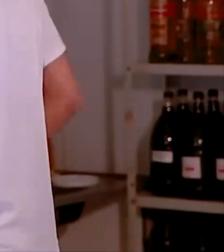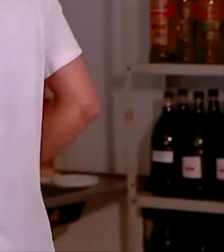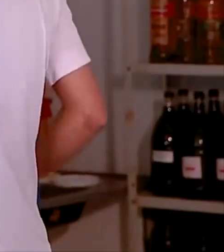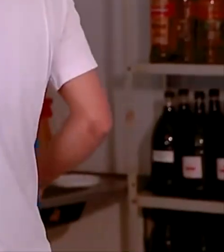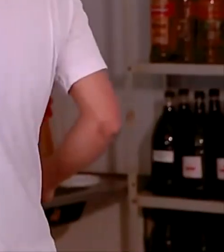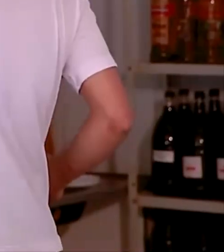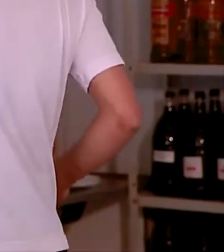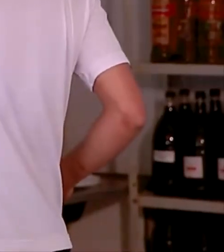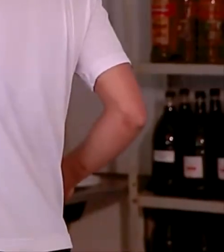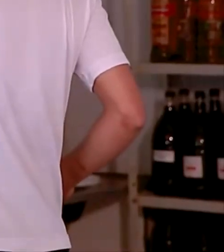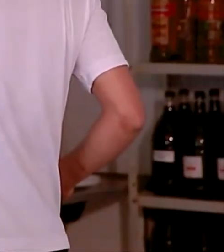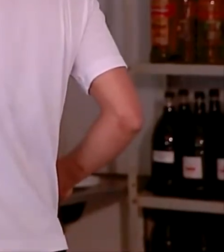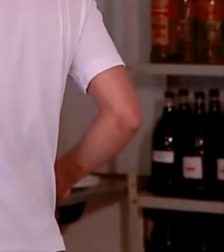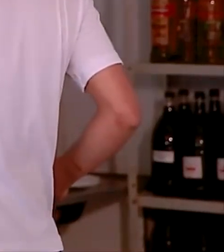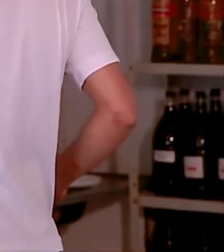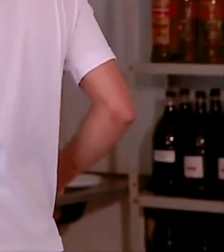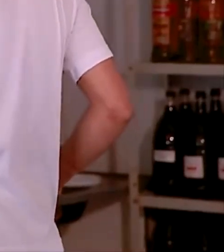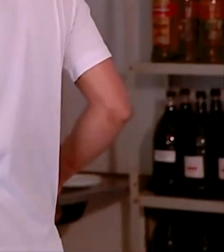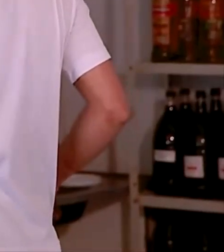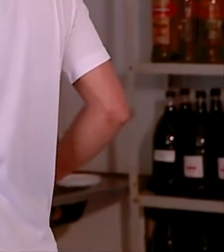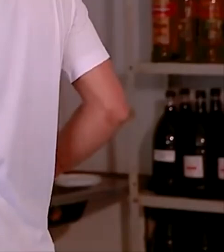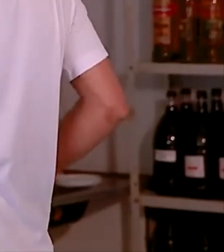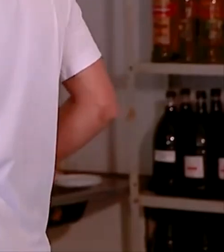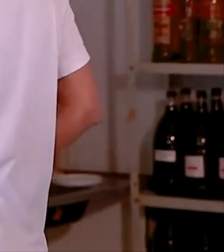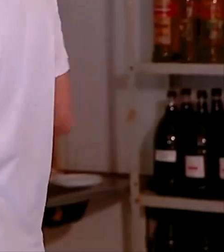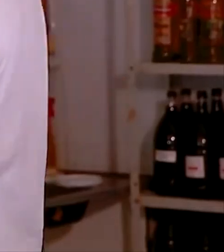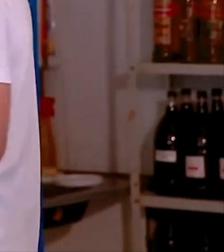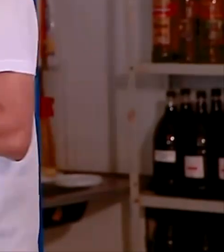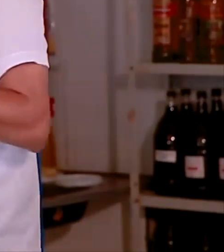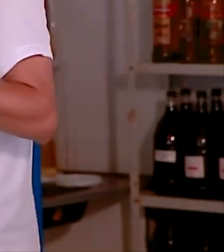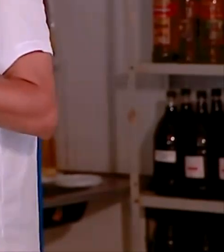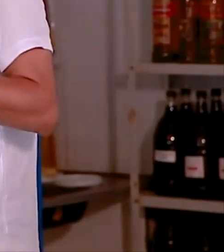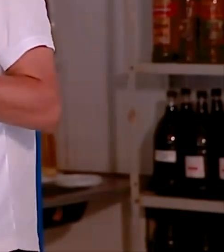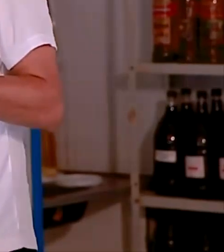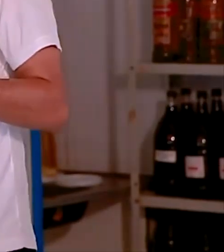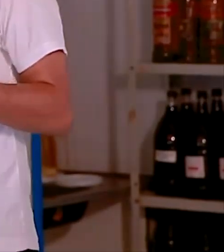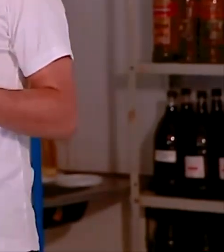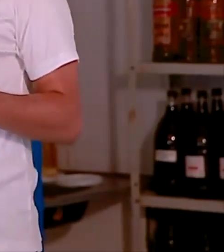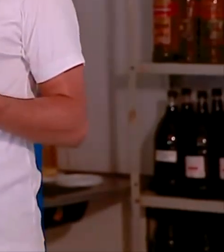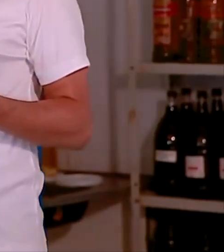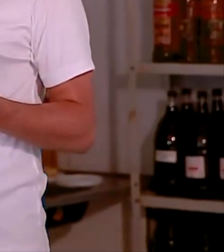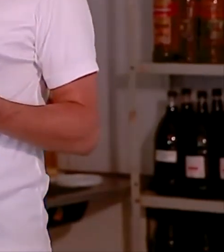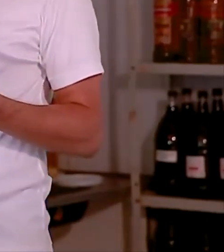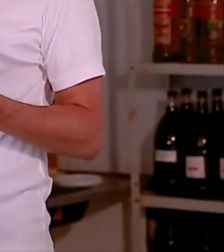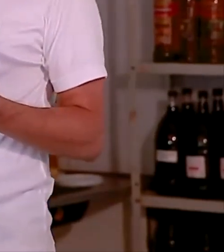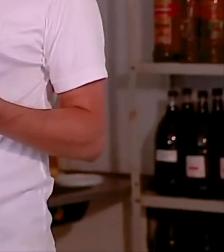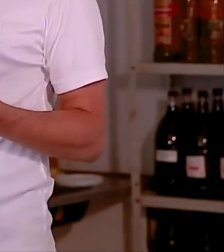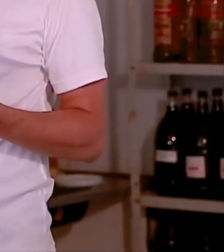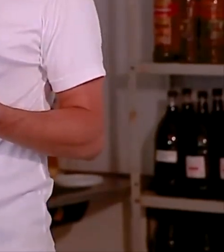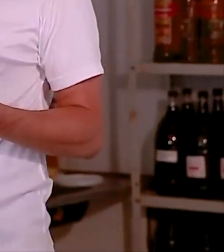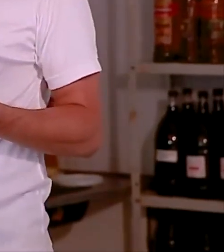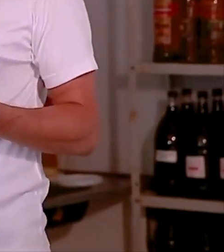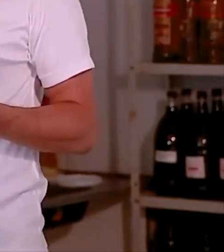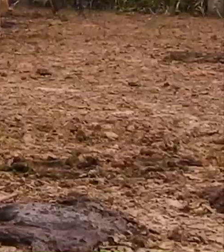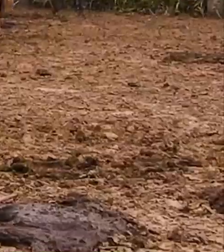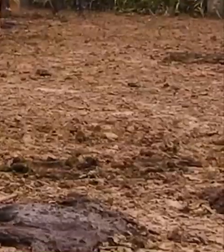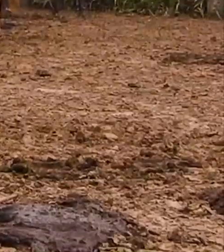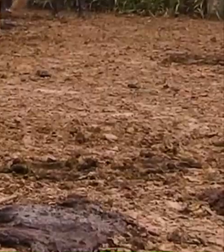E quem disse que a produção de queijo não tem matemática? Tem sim, e você vai aprender isso na aula de